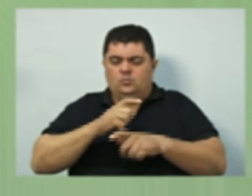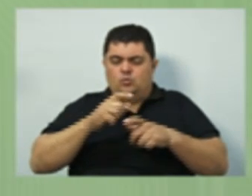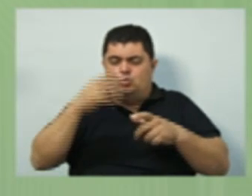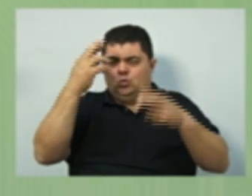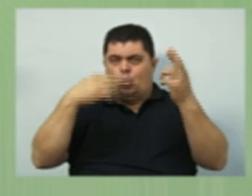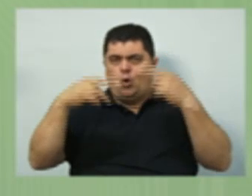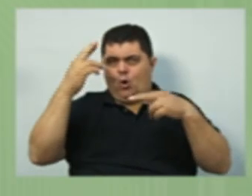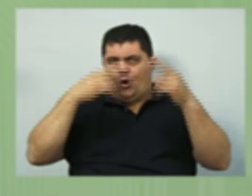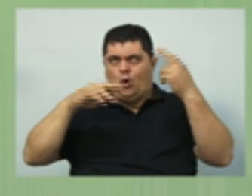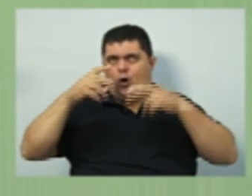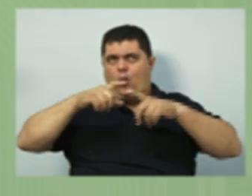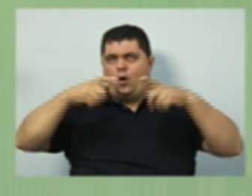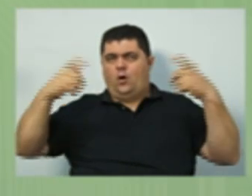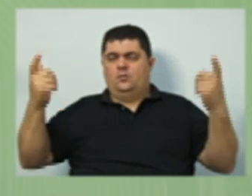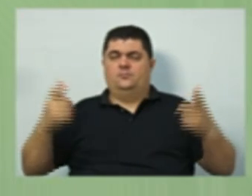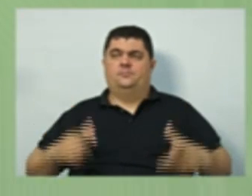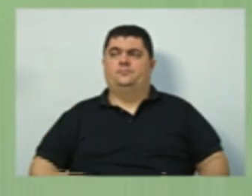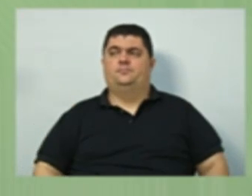razão.